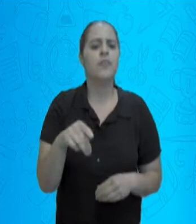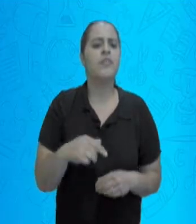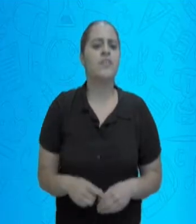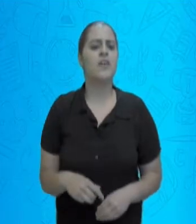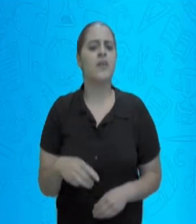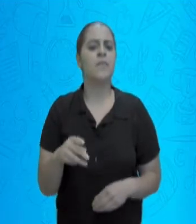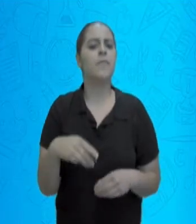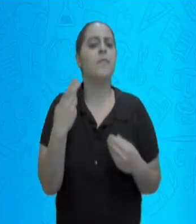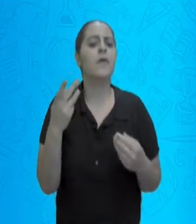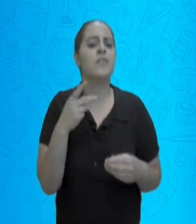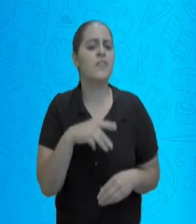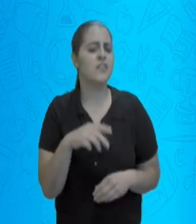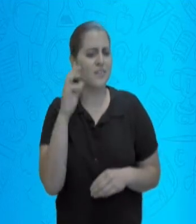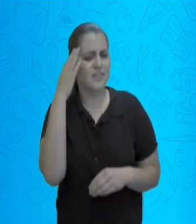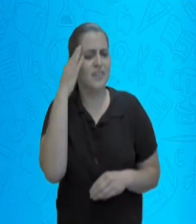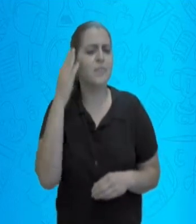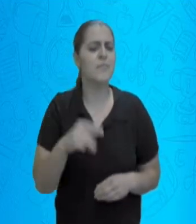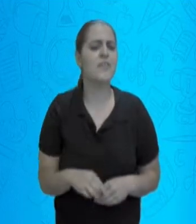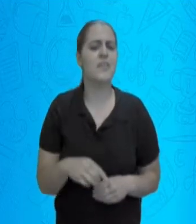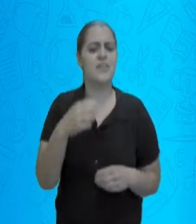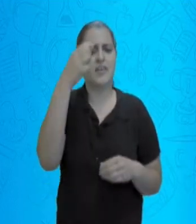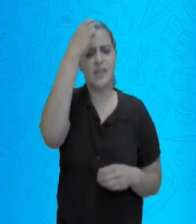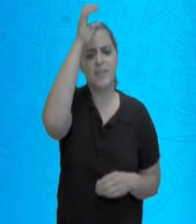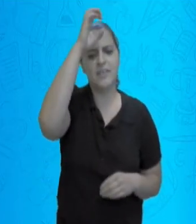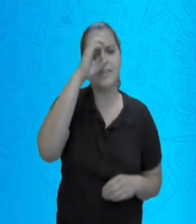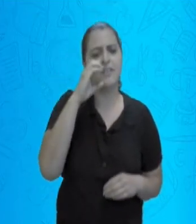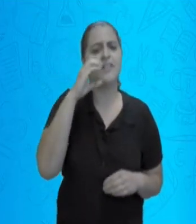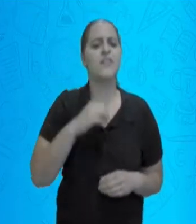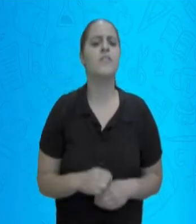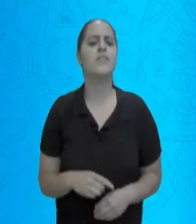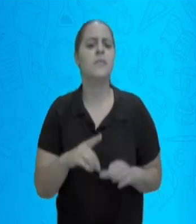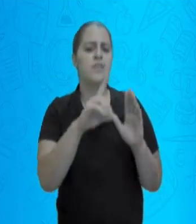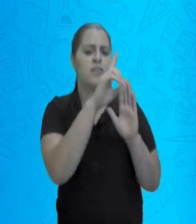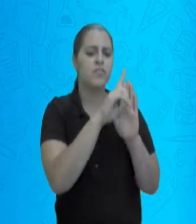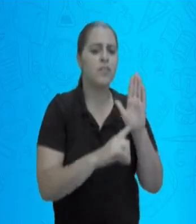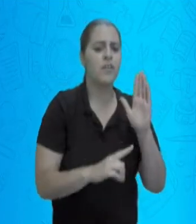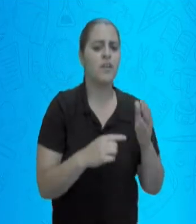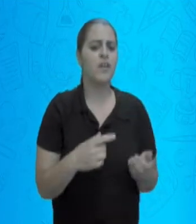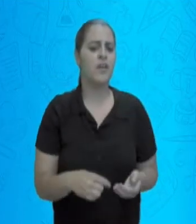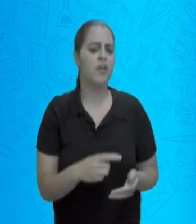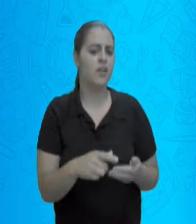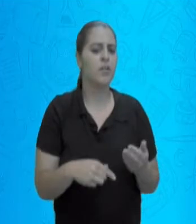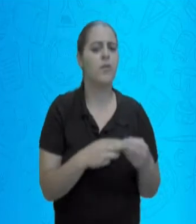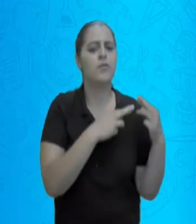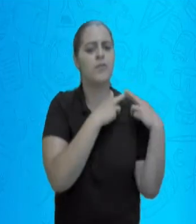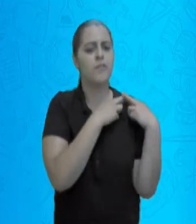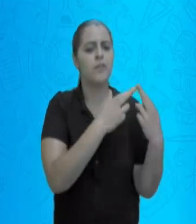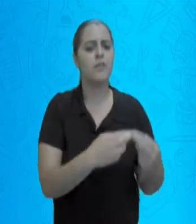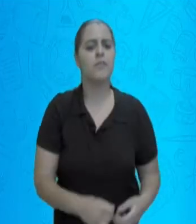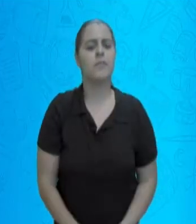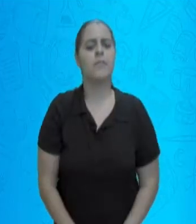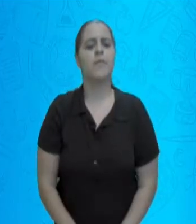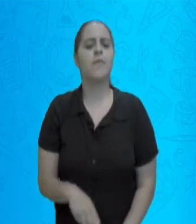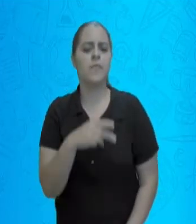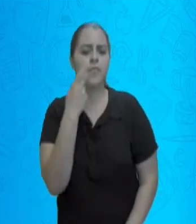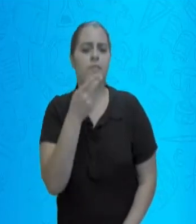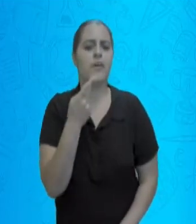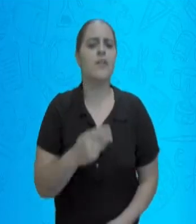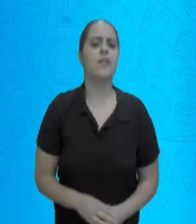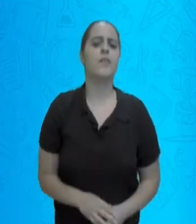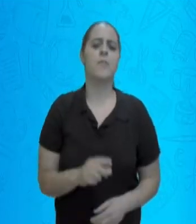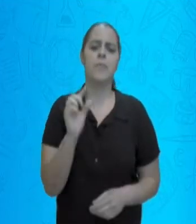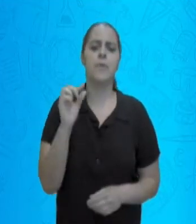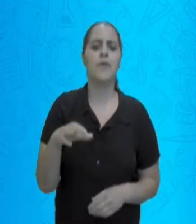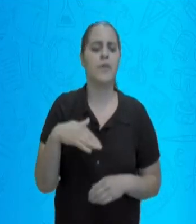um cidadão? Você sabe o que é? Você sabe se você tem direitos, se você tem deveres? Então, vamos falar um pouquinho mais sobre